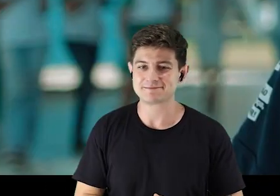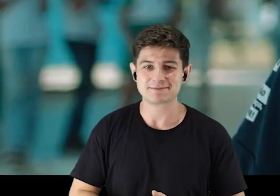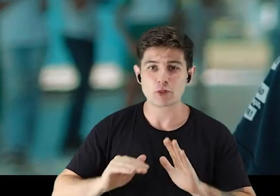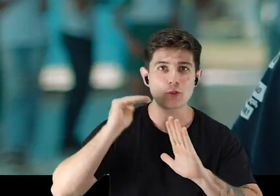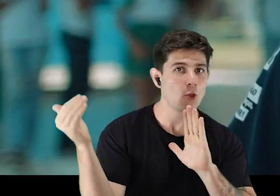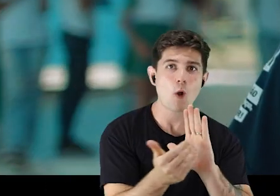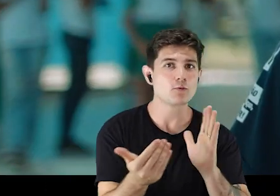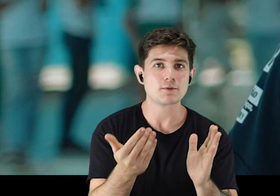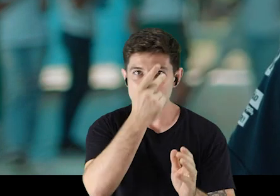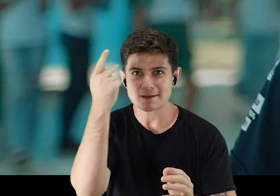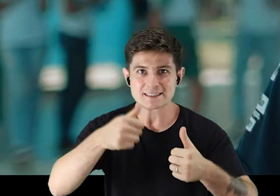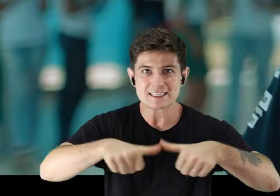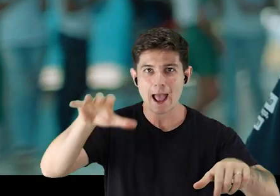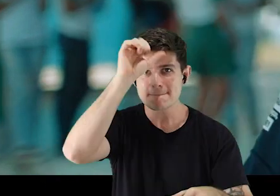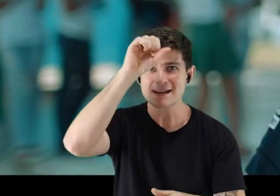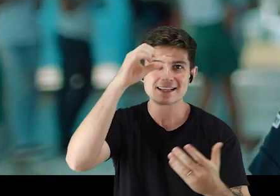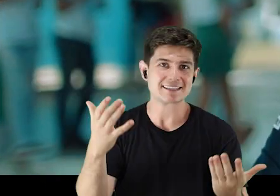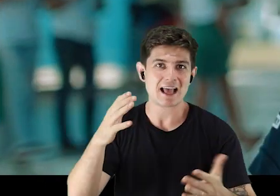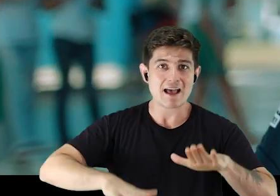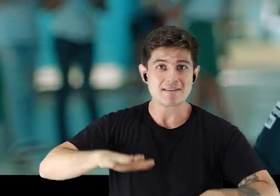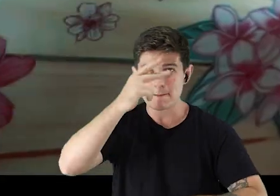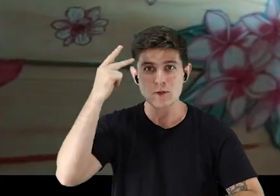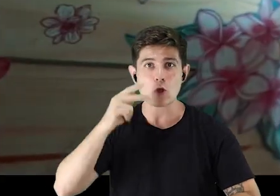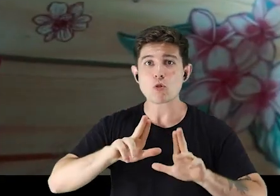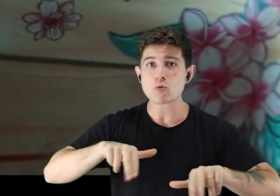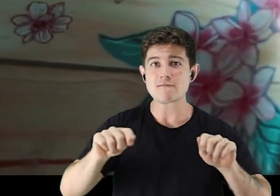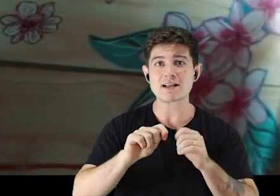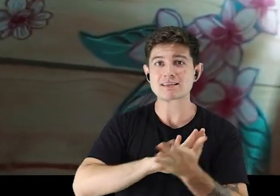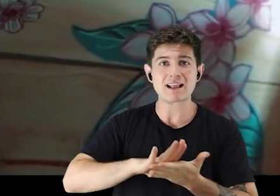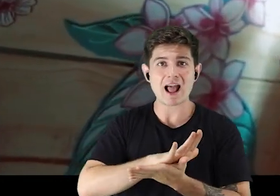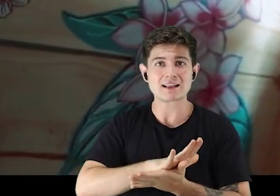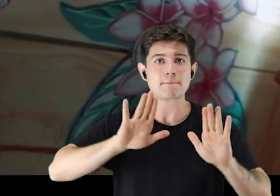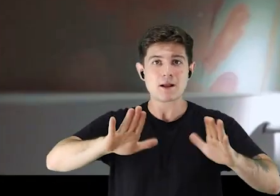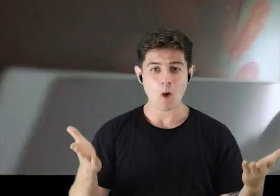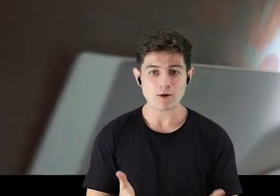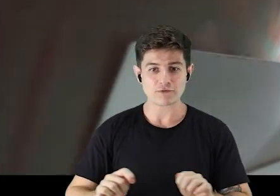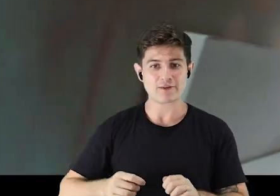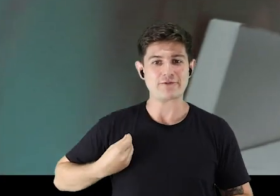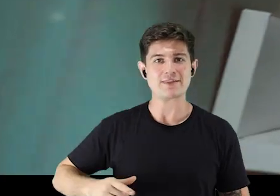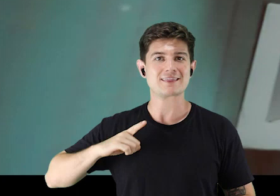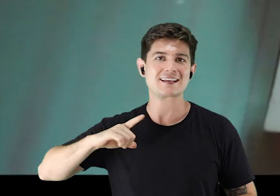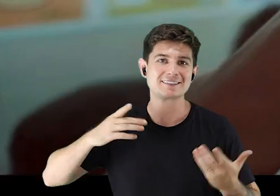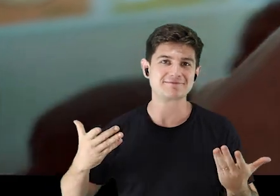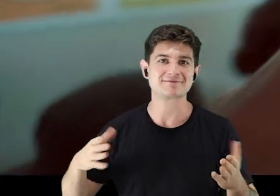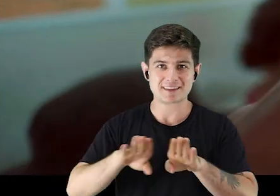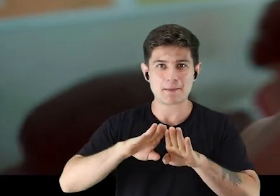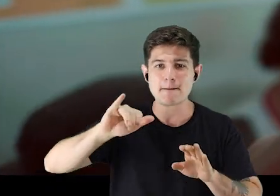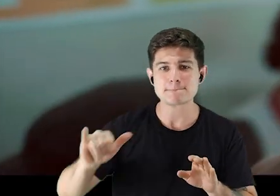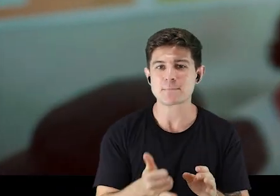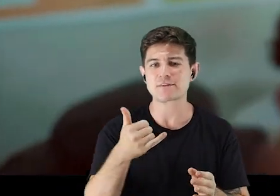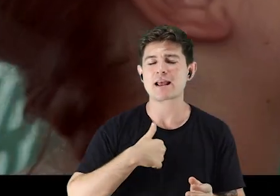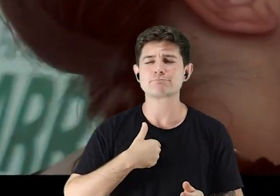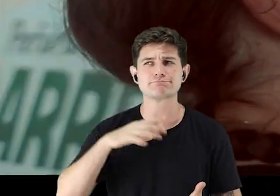está aprendendo assim, então tem gente que nunca fez alguma coisa na vida e que está fazendo aqui hoje com a gente. E também aproveitar,